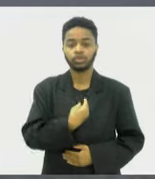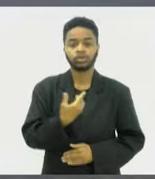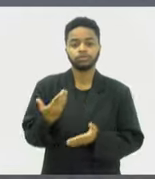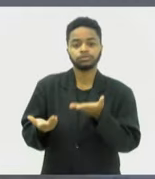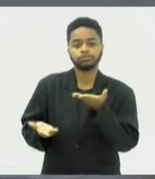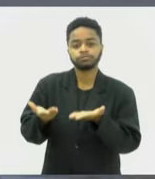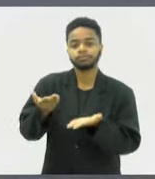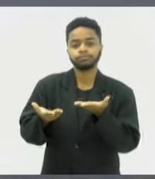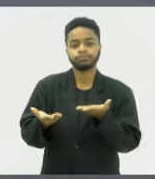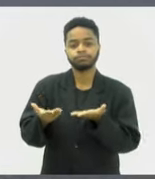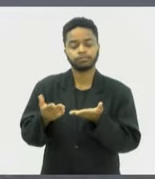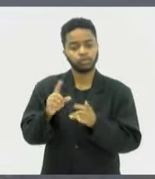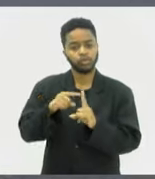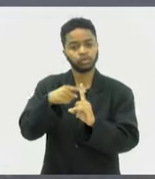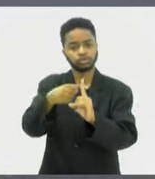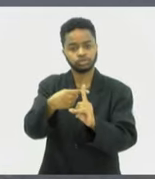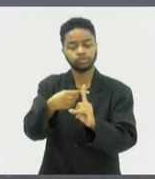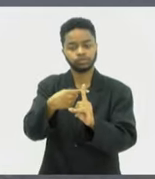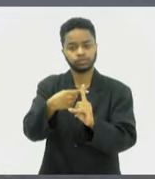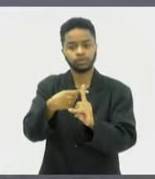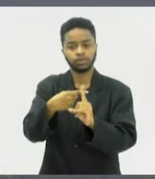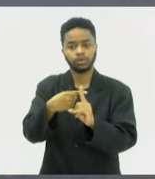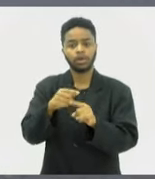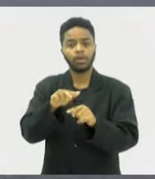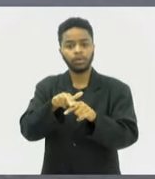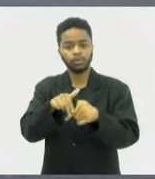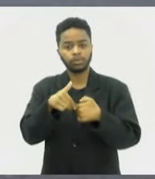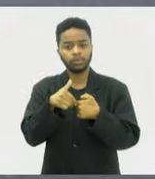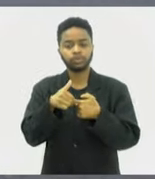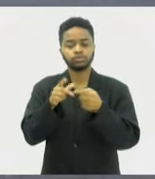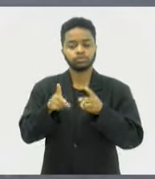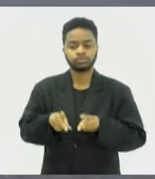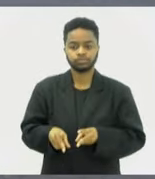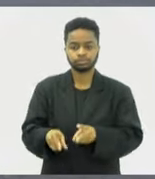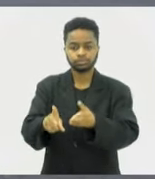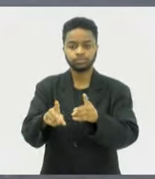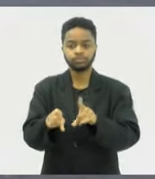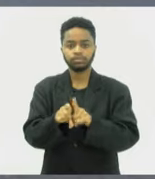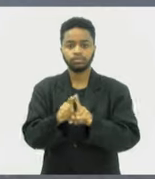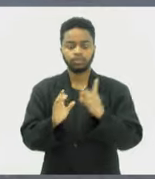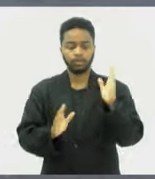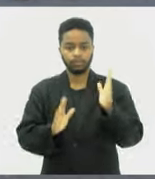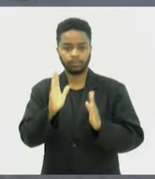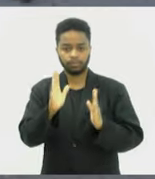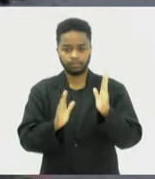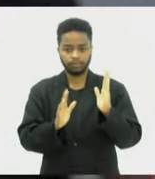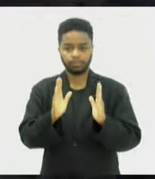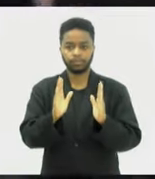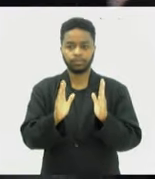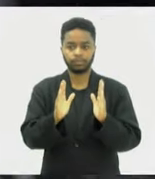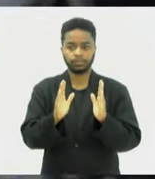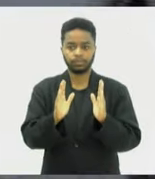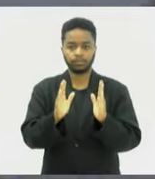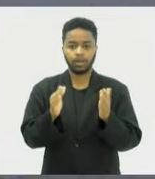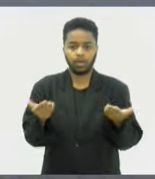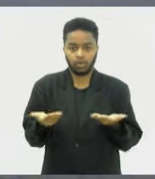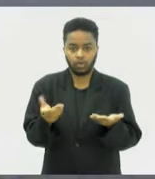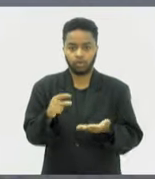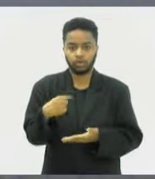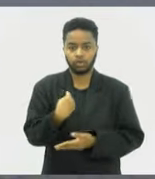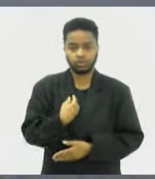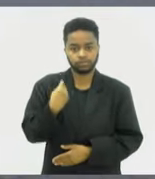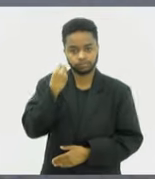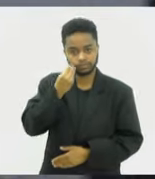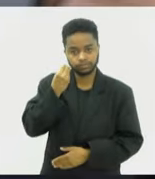ele é extremamente positivo por conta da pertinência, por conta do período atual pelo qual a gente vem